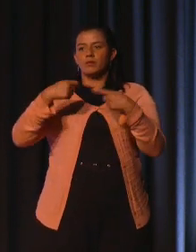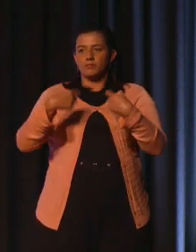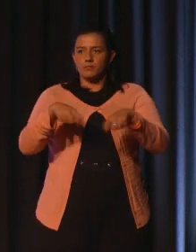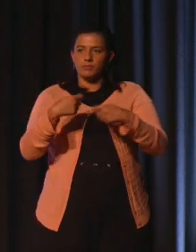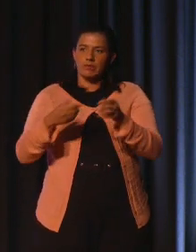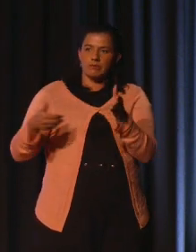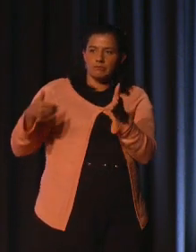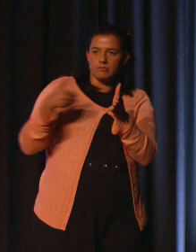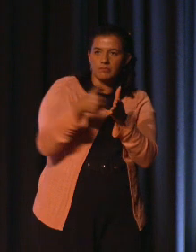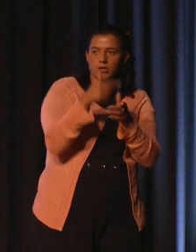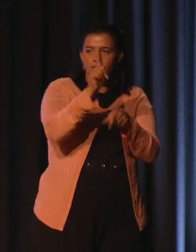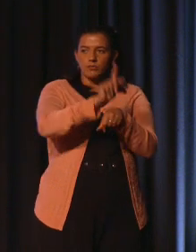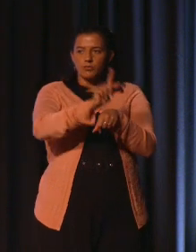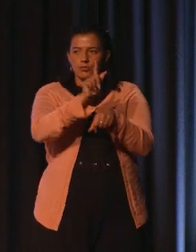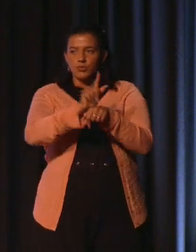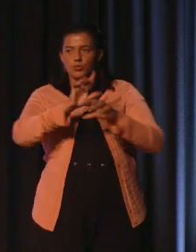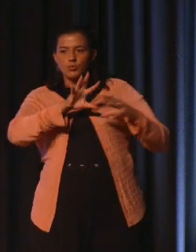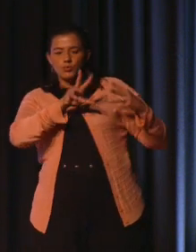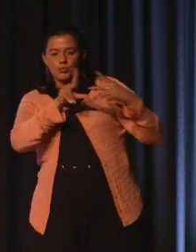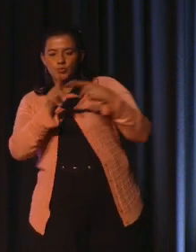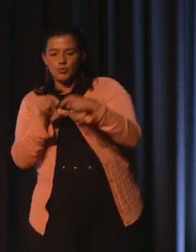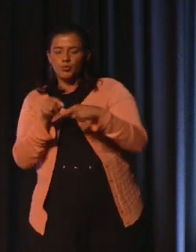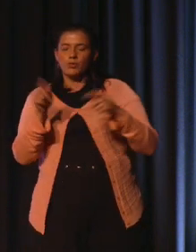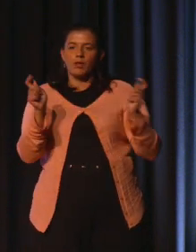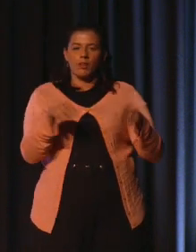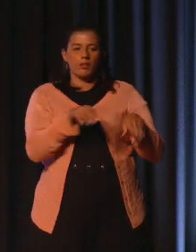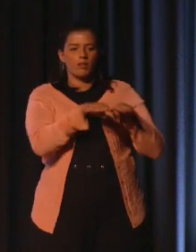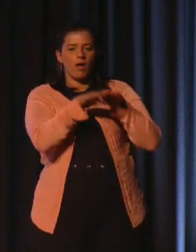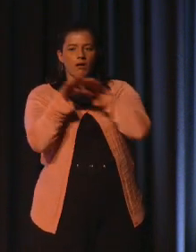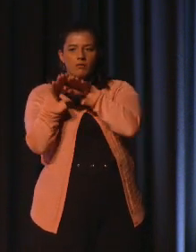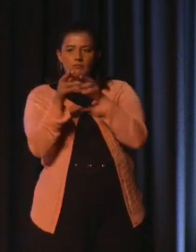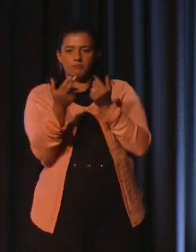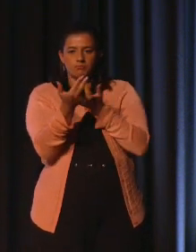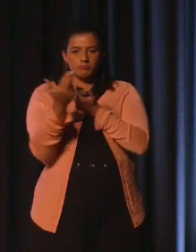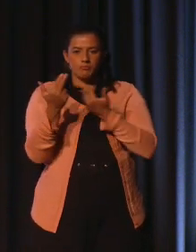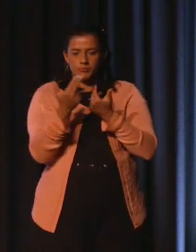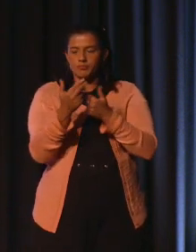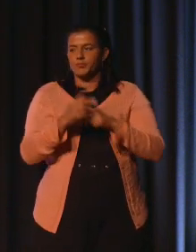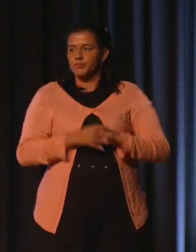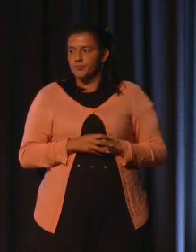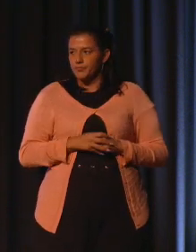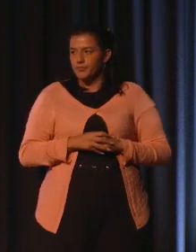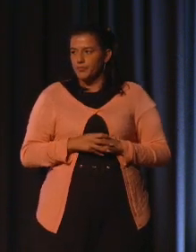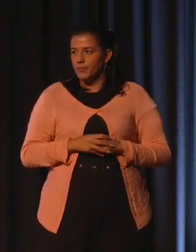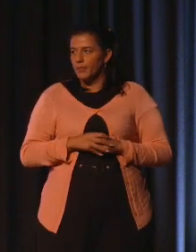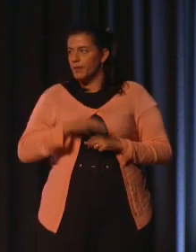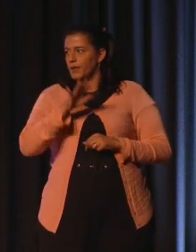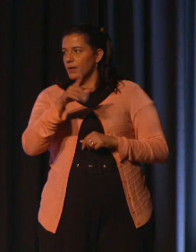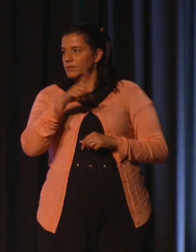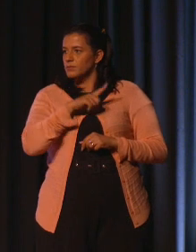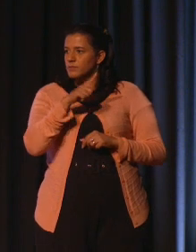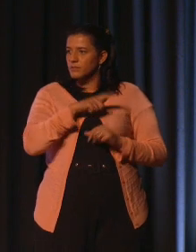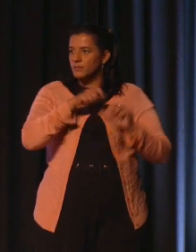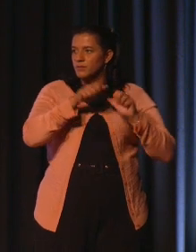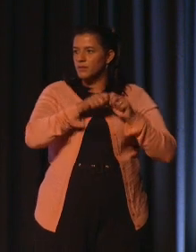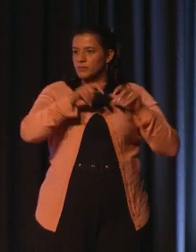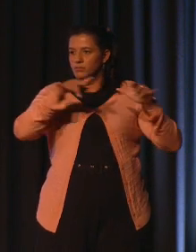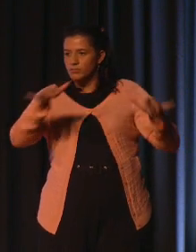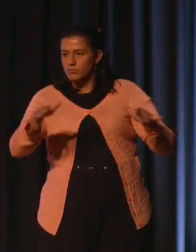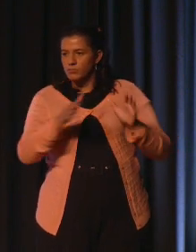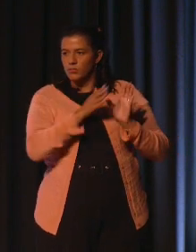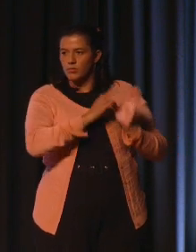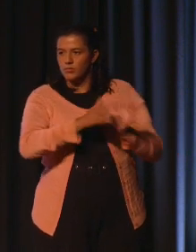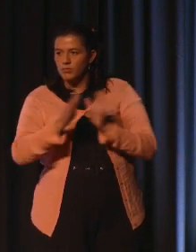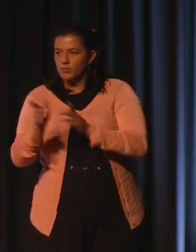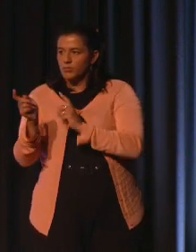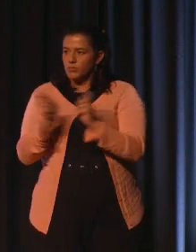exercer a gestão e ver se toda a nossa hemorrede está igualitária, tá? E na distribuição, a gente vai estabelecer a rotina do controle de